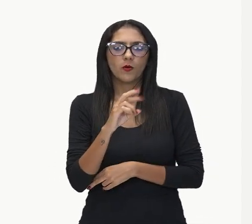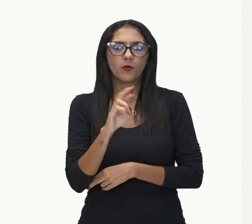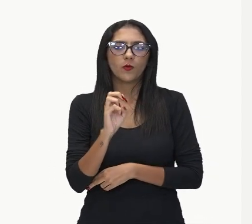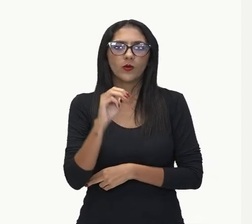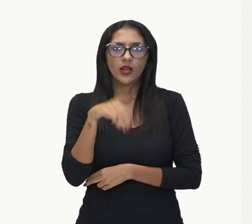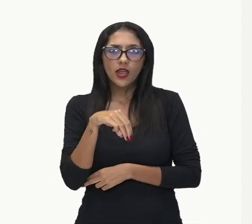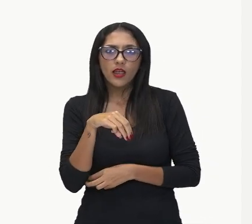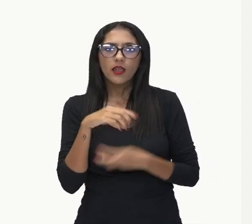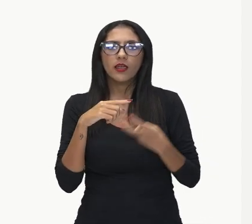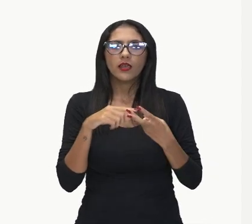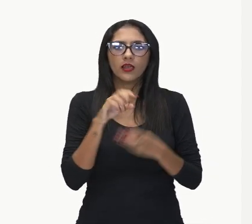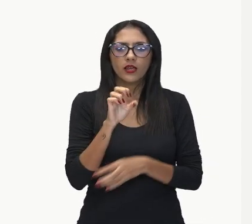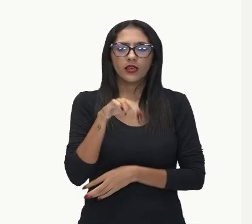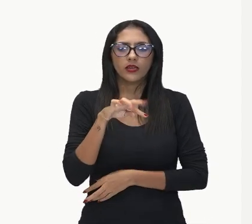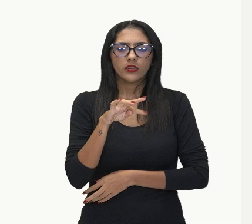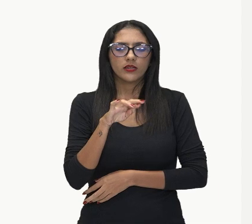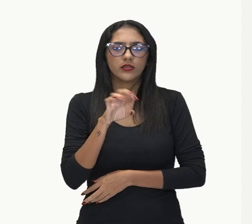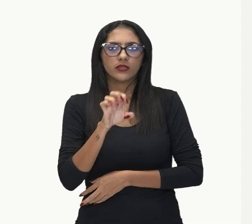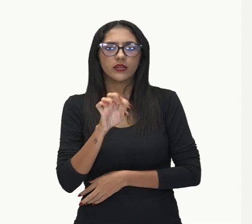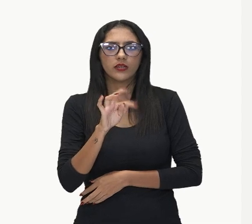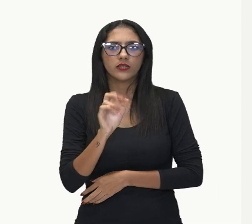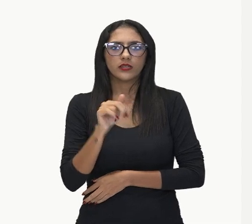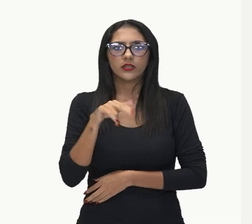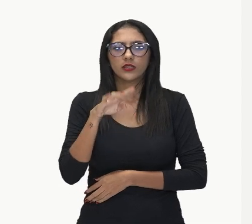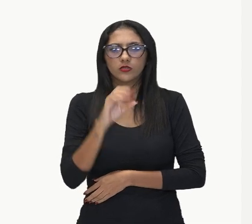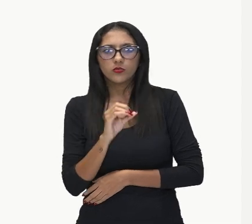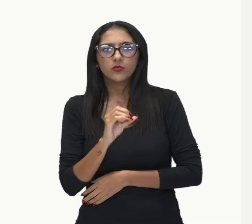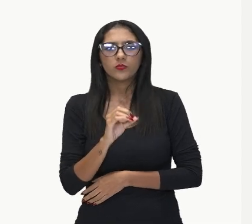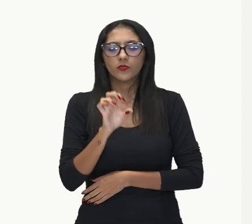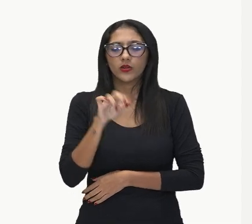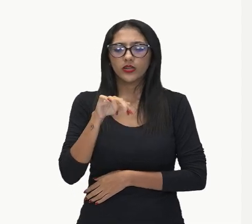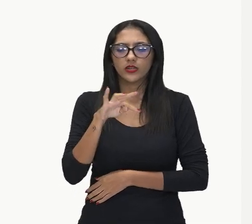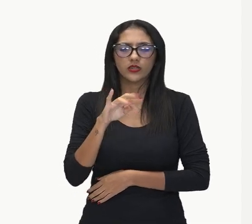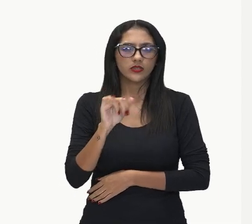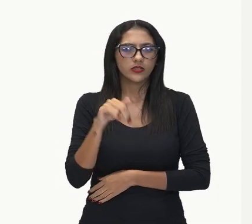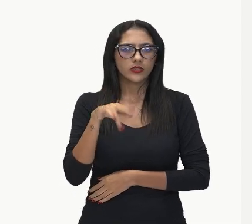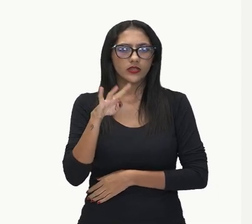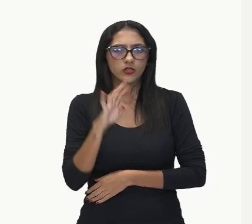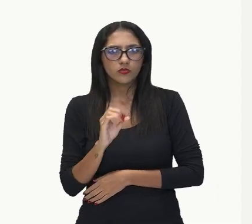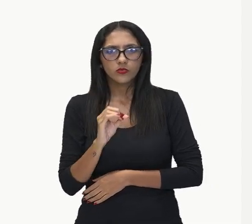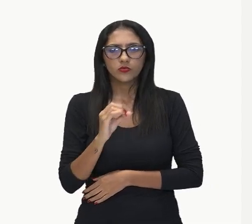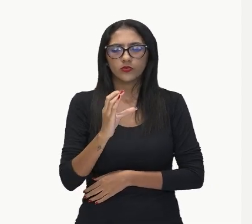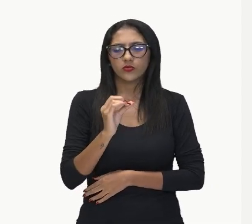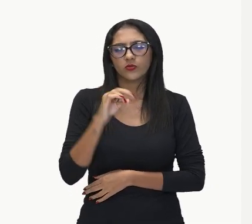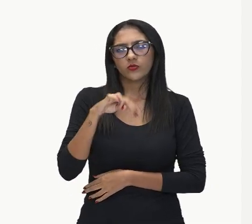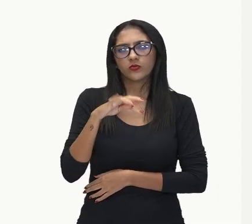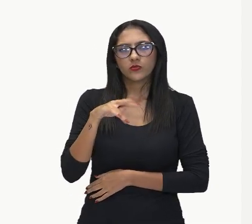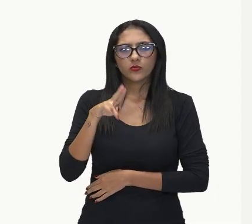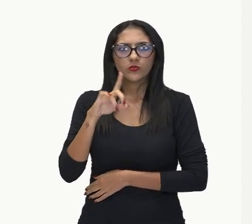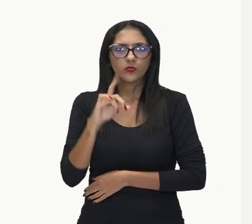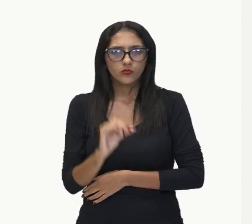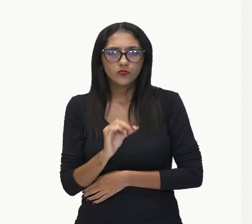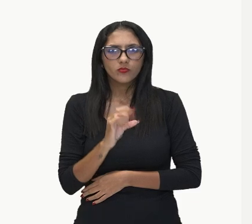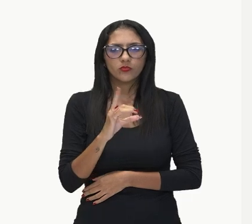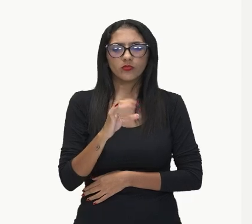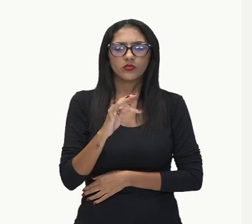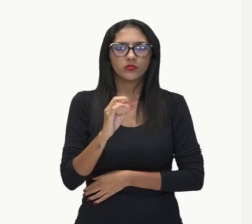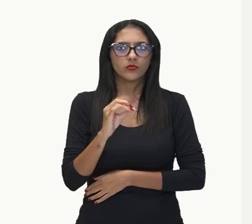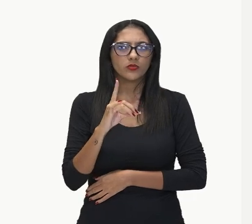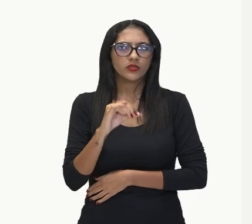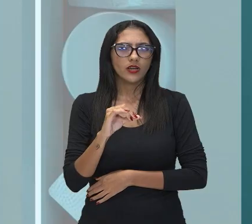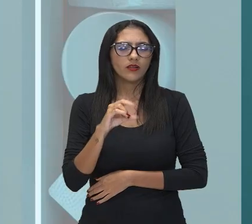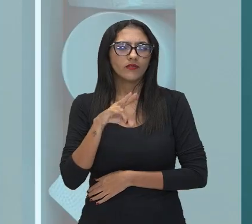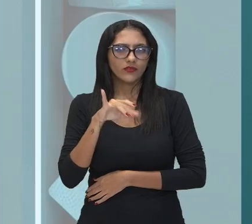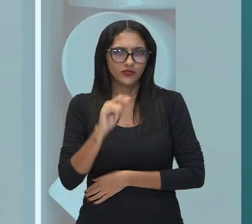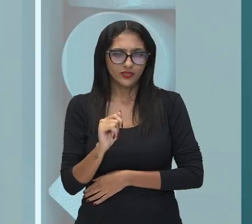entretanto, no entanto, contudo, todavia, não o bastante. Ok? Certo, gente?